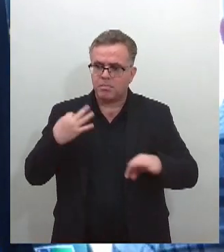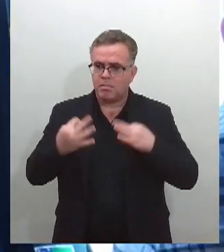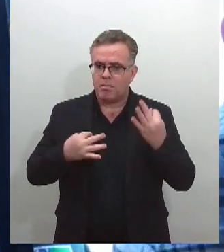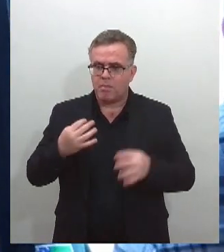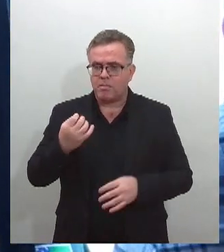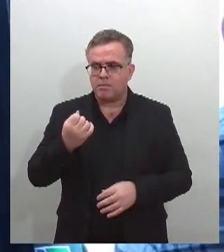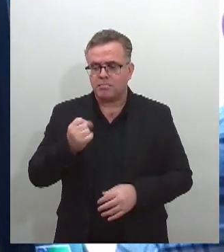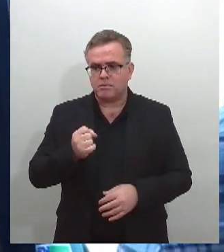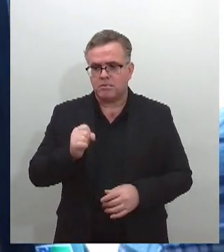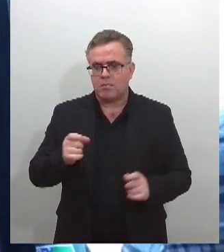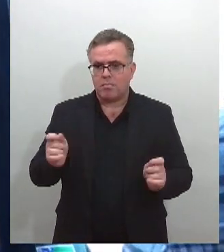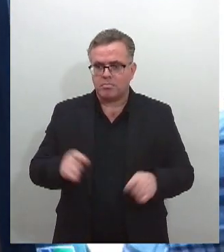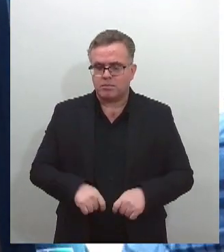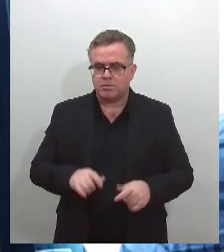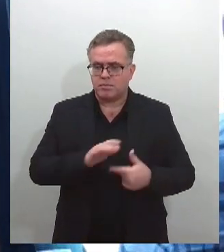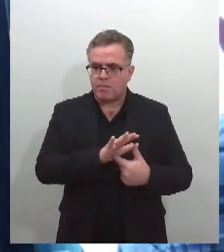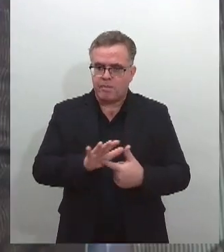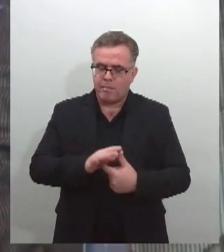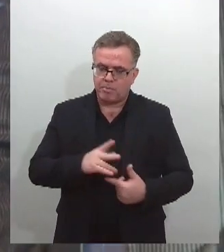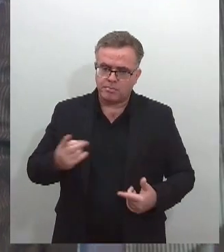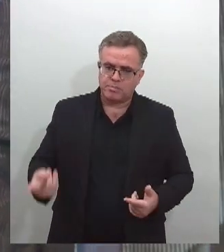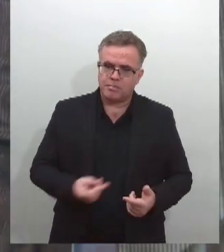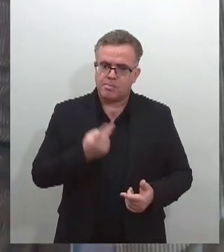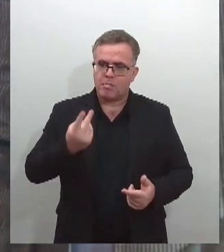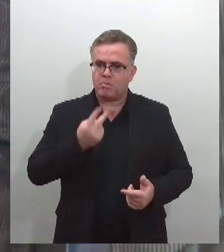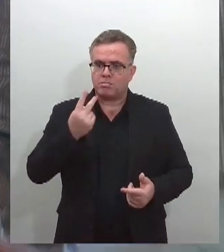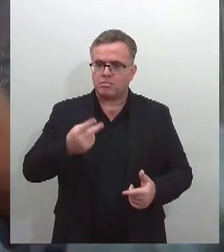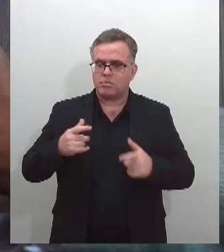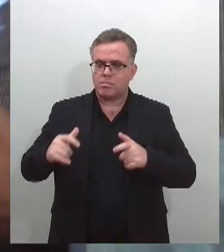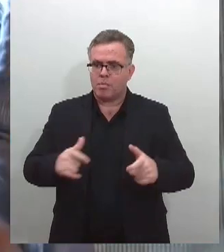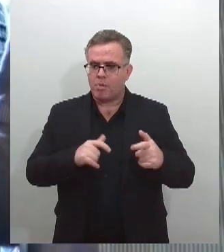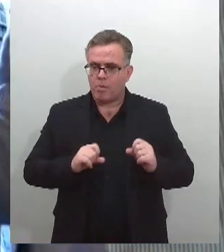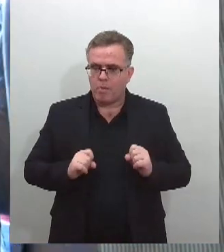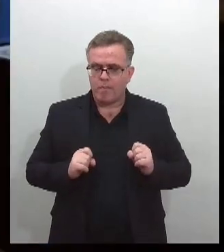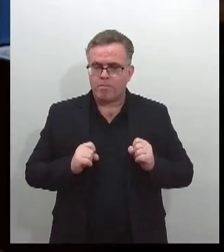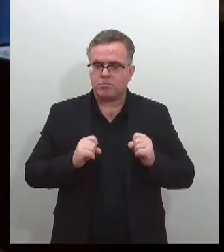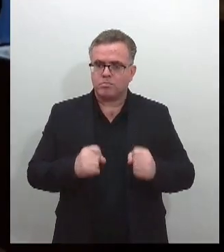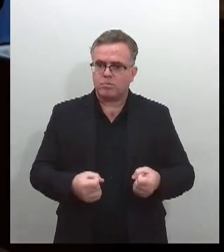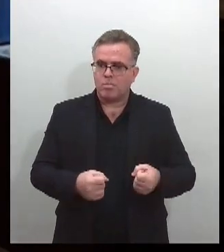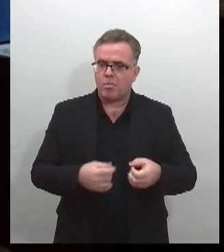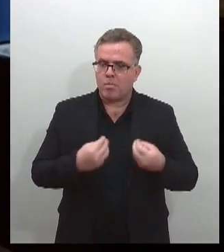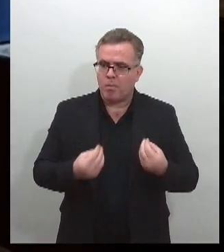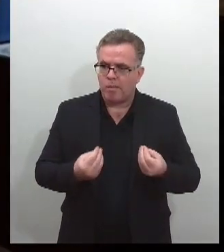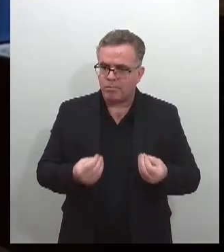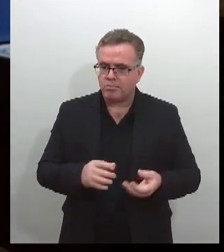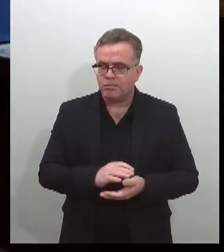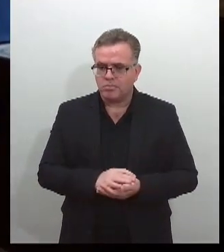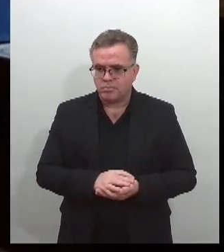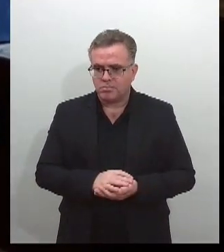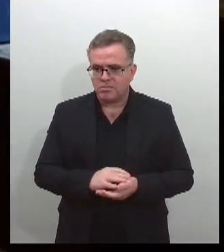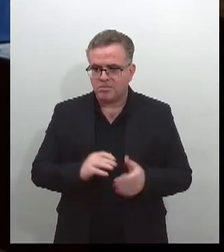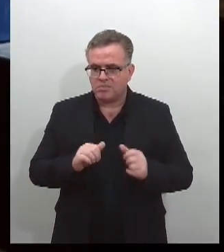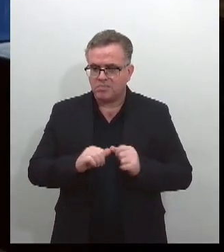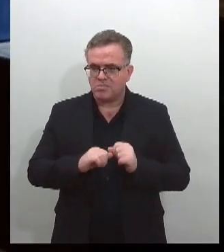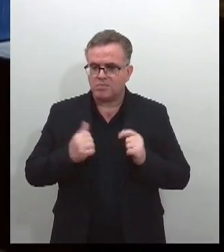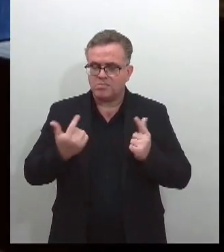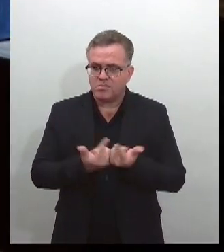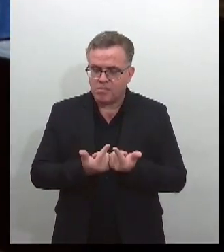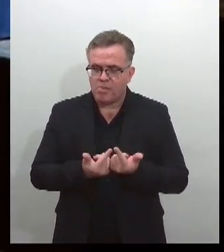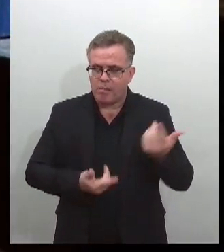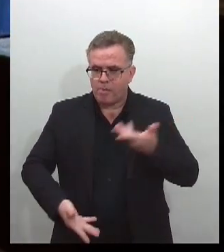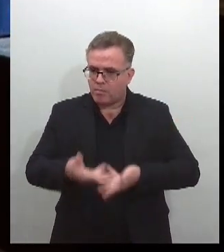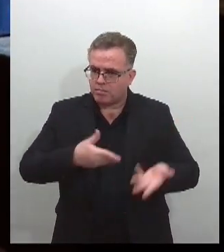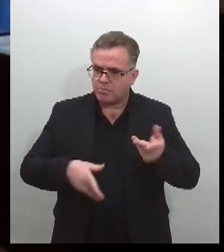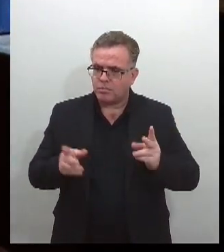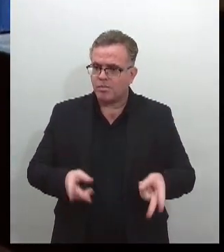a colaboração mútua e o alinhamento de esforços para impulsionar o setor. A Assembleia sempre é outra grande parceira do nosso governo. Que